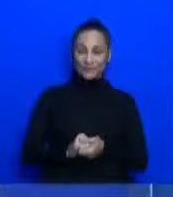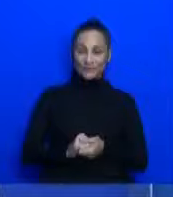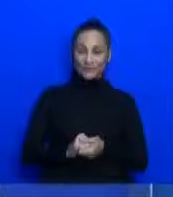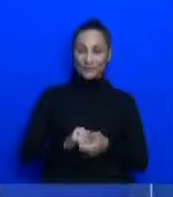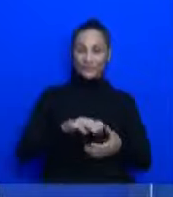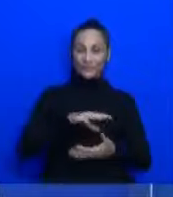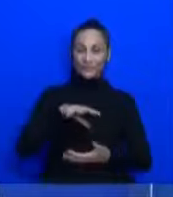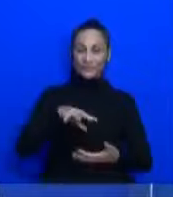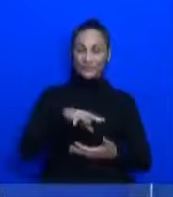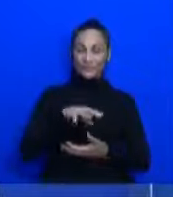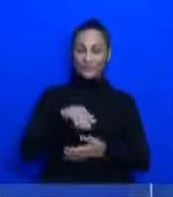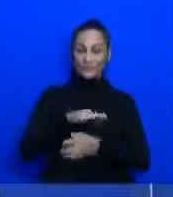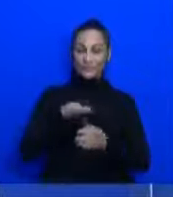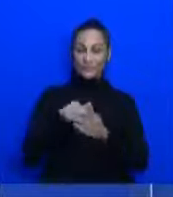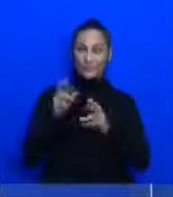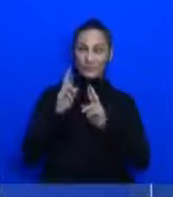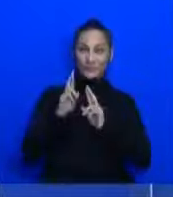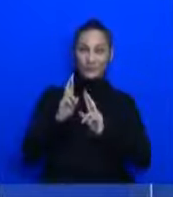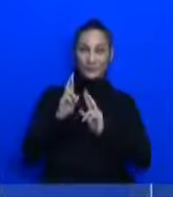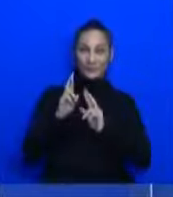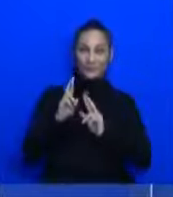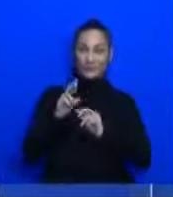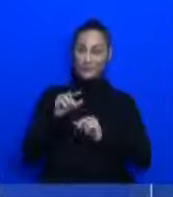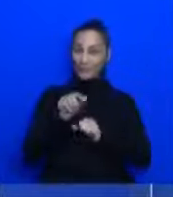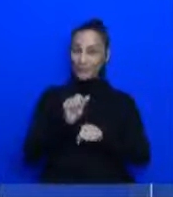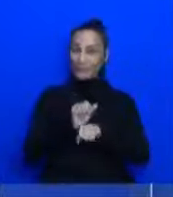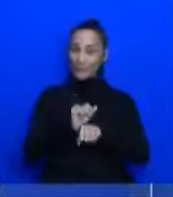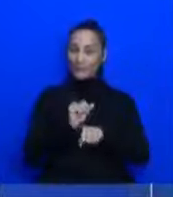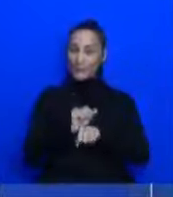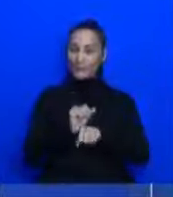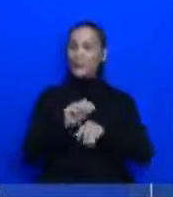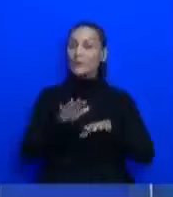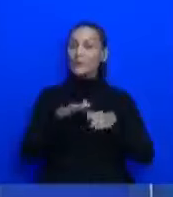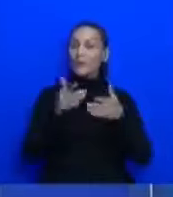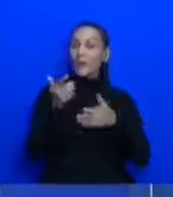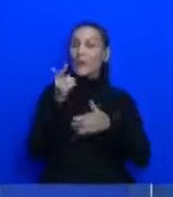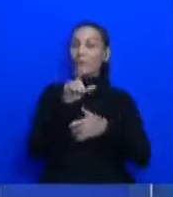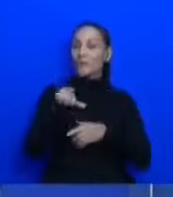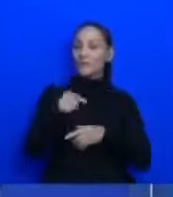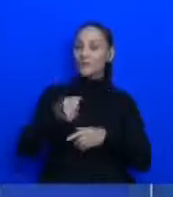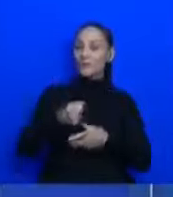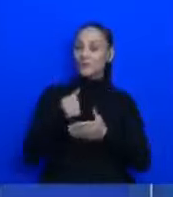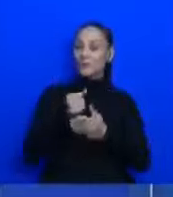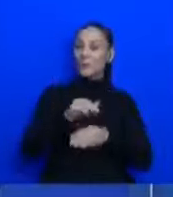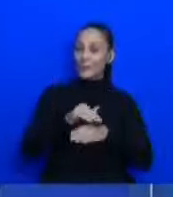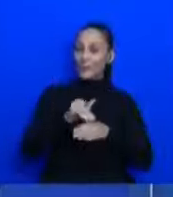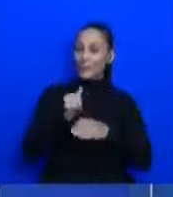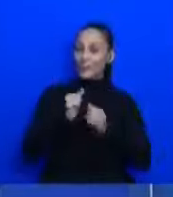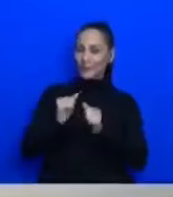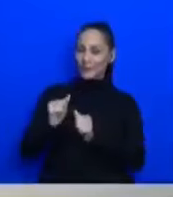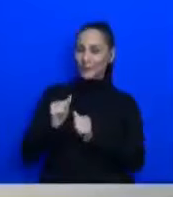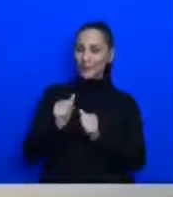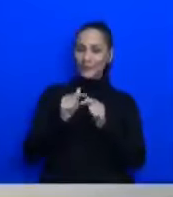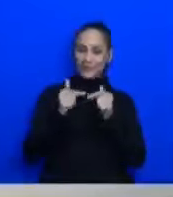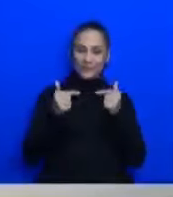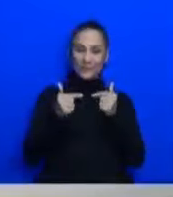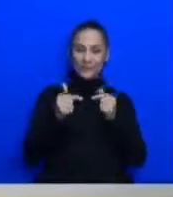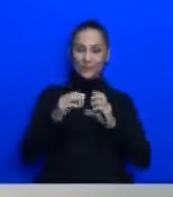O globo girando, todos na expectativa, você aguardando, o que será que vem por aí? Pode chamar que a sorte vem.